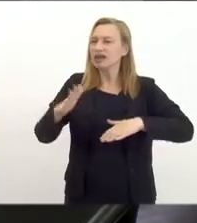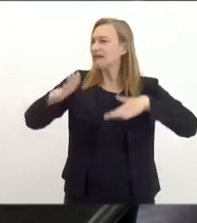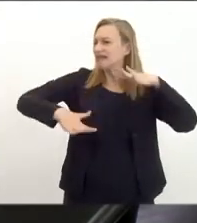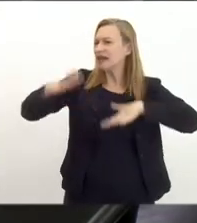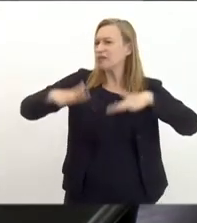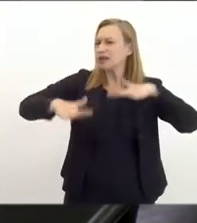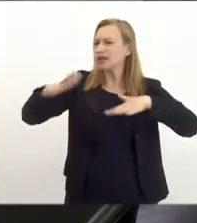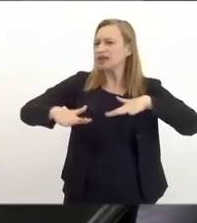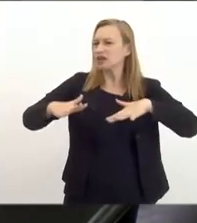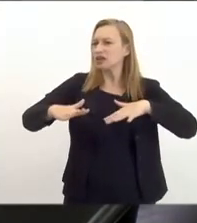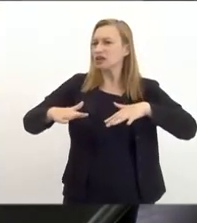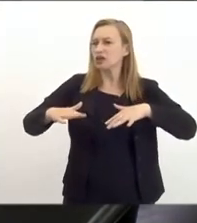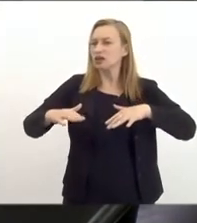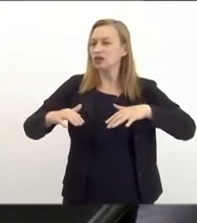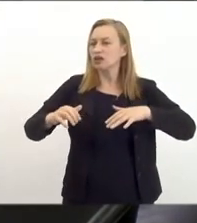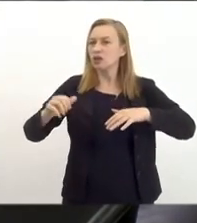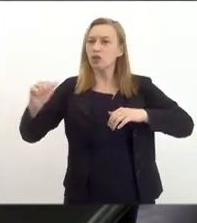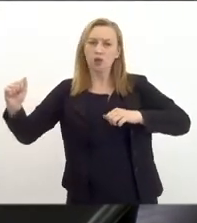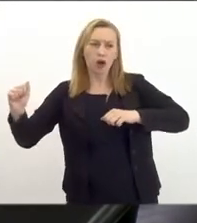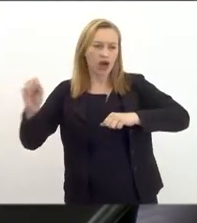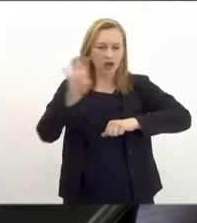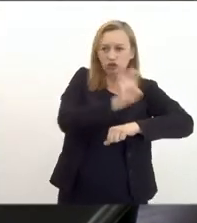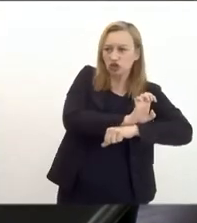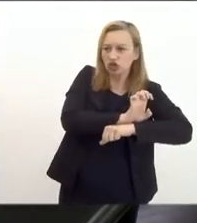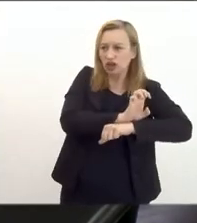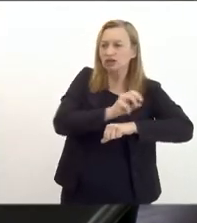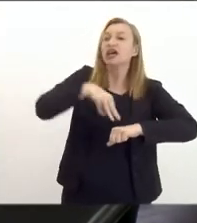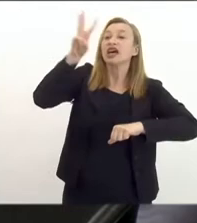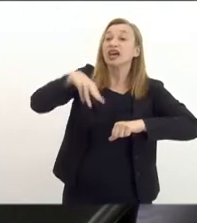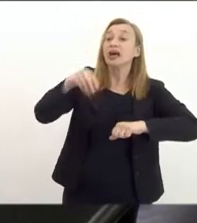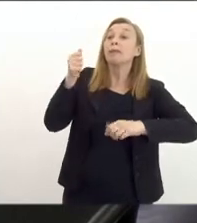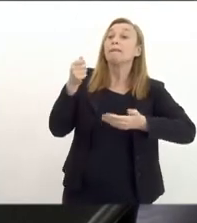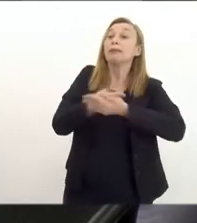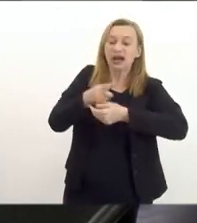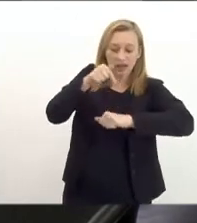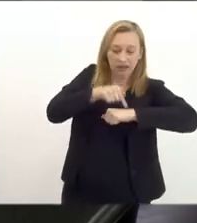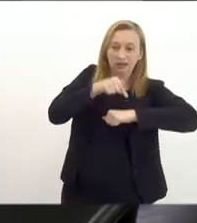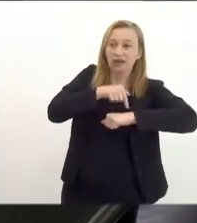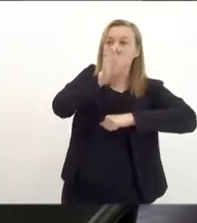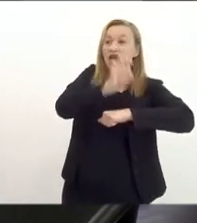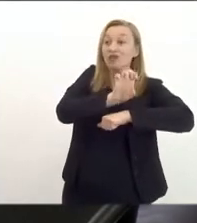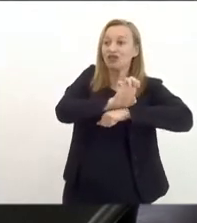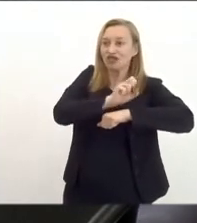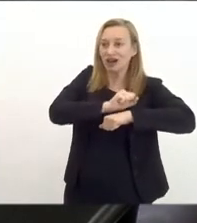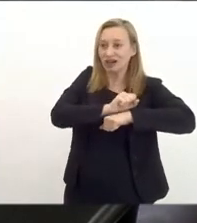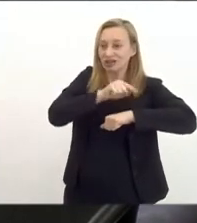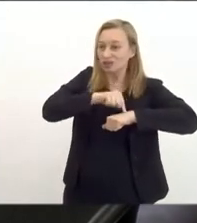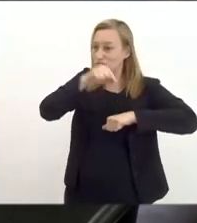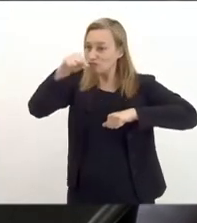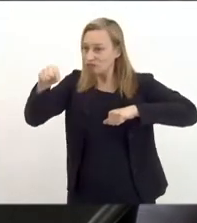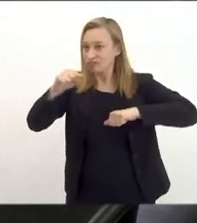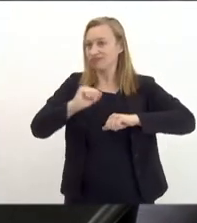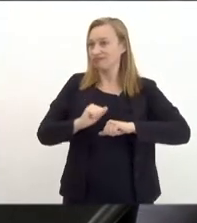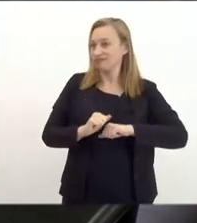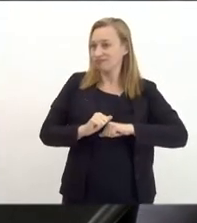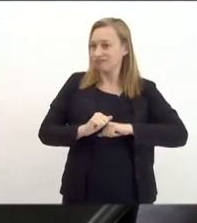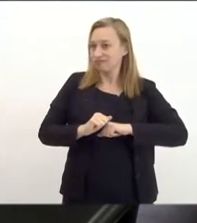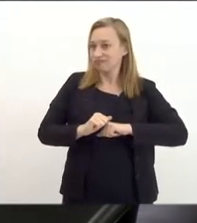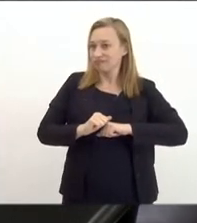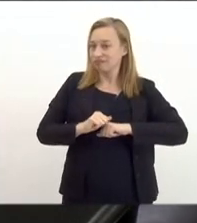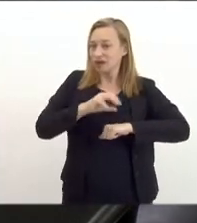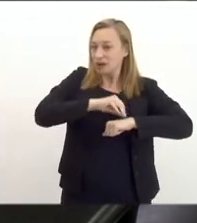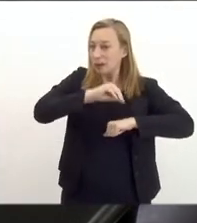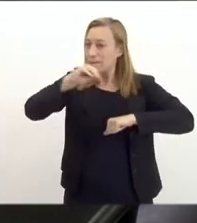independente da serve no final quem paga ataque atrás que é o estado então vou fazer o seguinte passa para cá